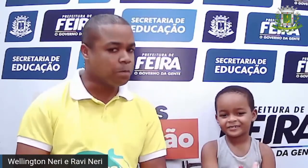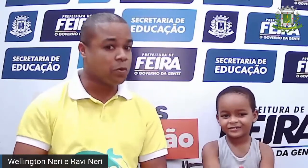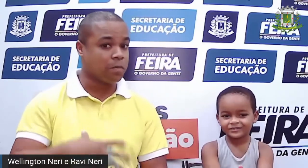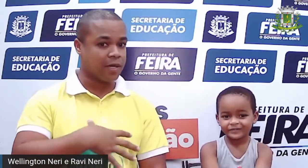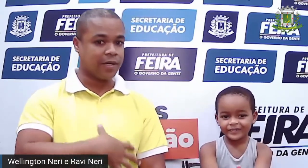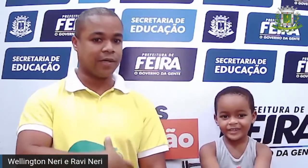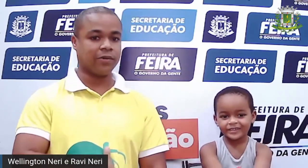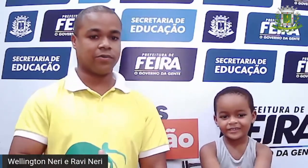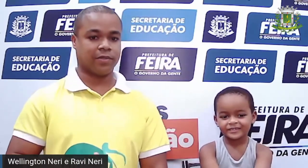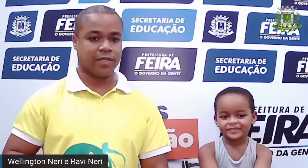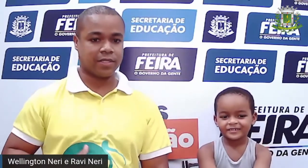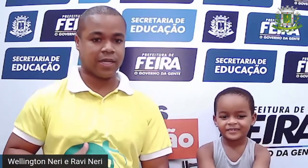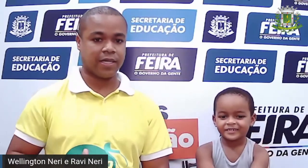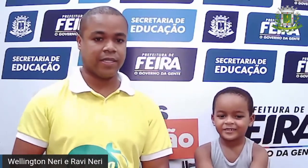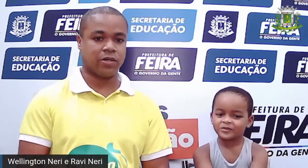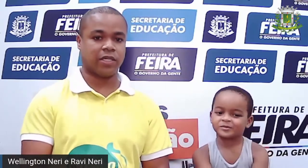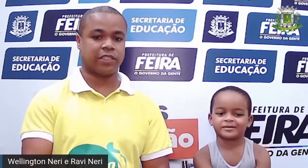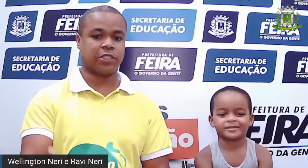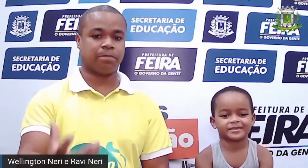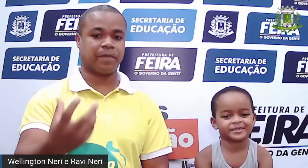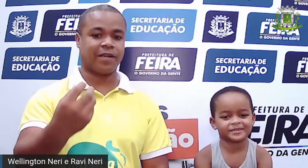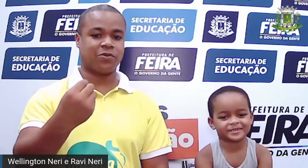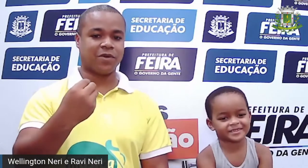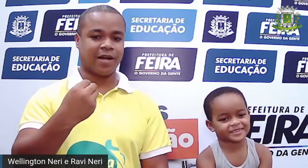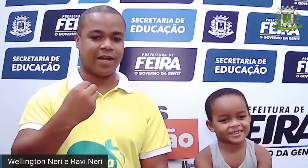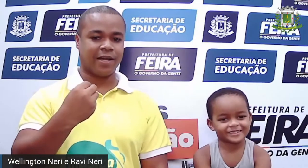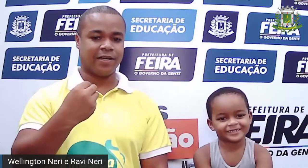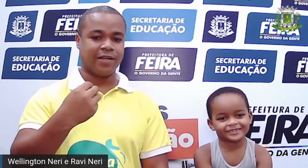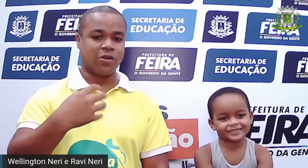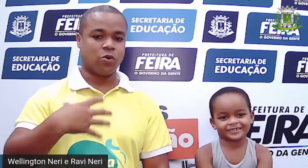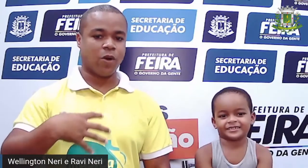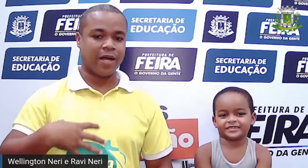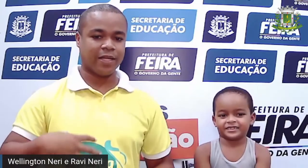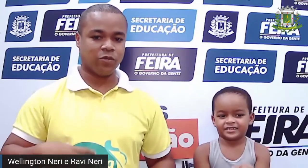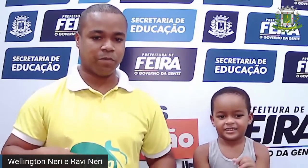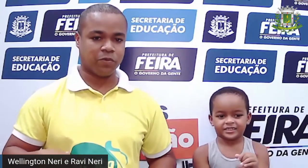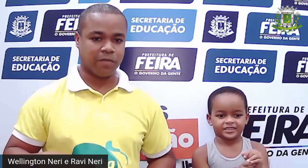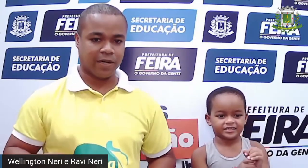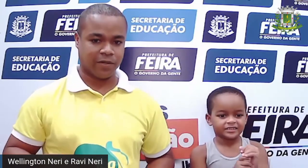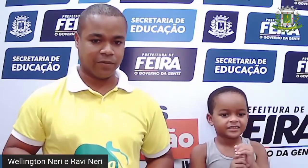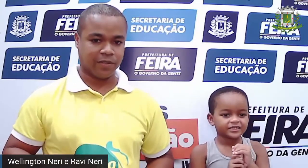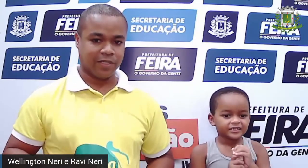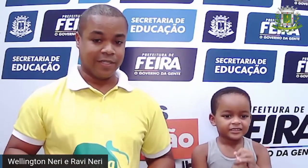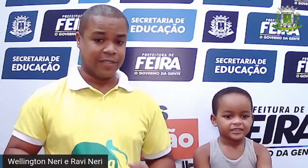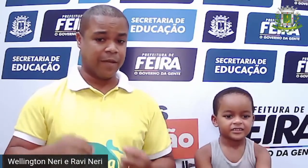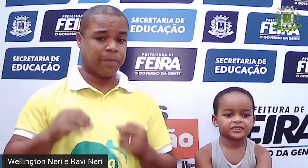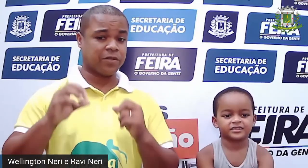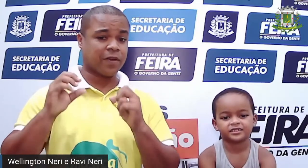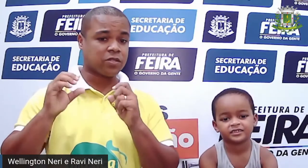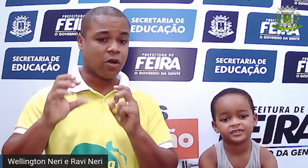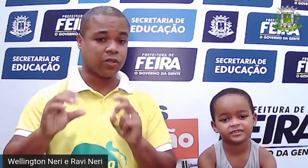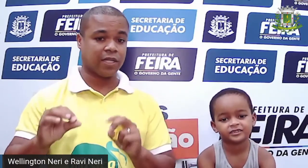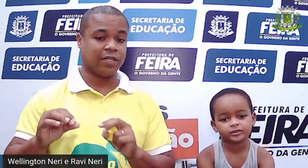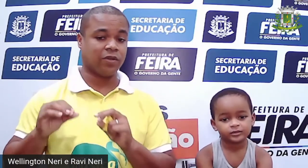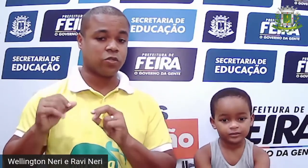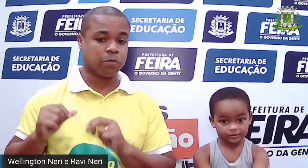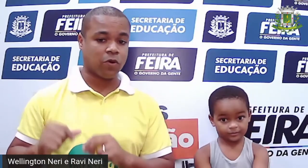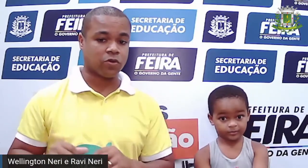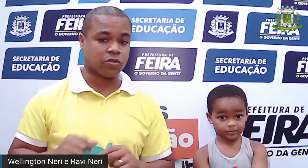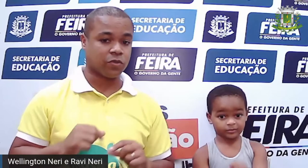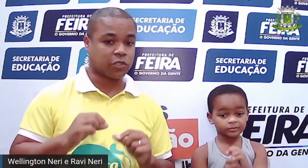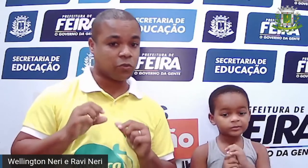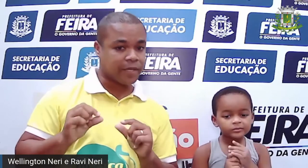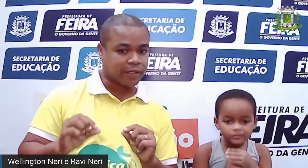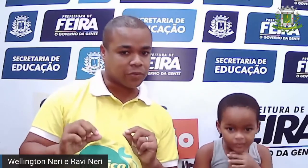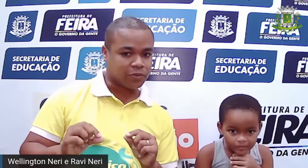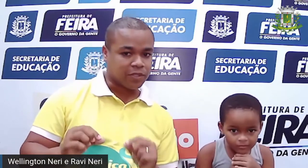No pulmão. No pulmão. Isso aí, ó. A gente pega o ar, guarda no pulmão, depois vai soltando aos poucos